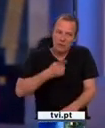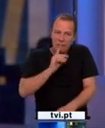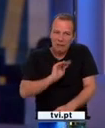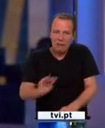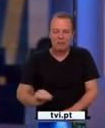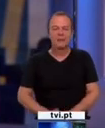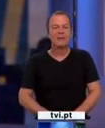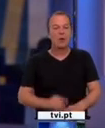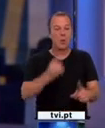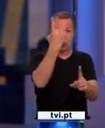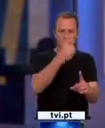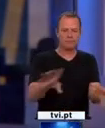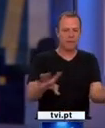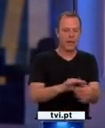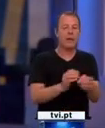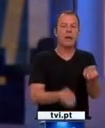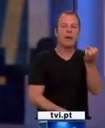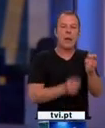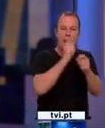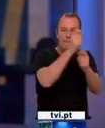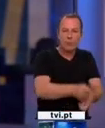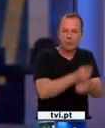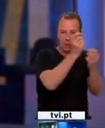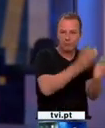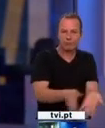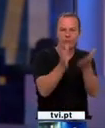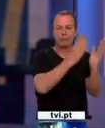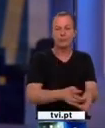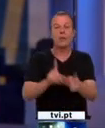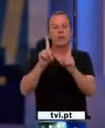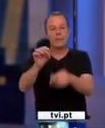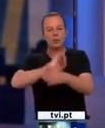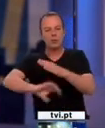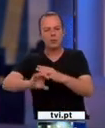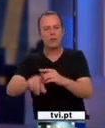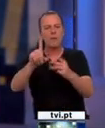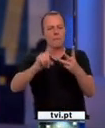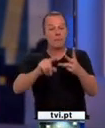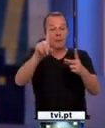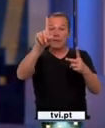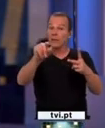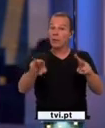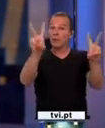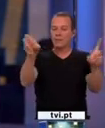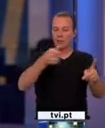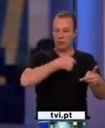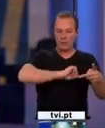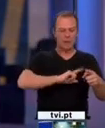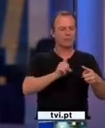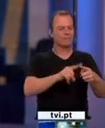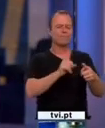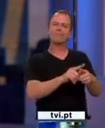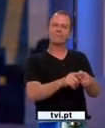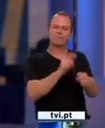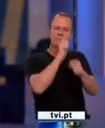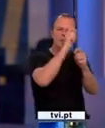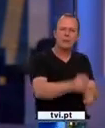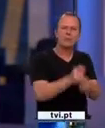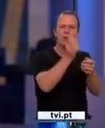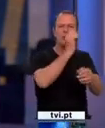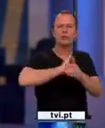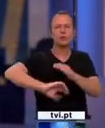em relação à produção e à distribuição, a outra em relação à Espanha. Sobre a produção e a distribuição, não sei se deu conta, mas